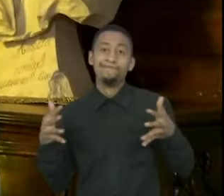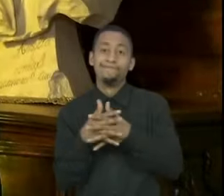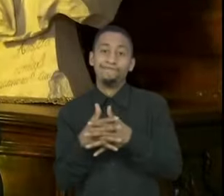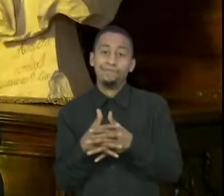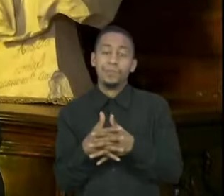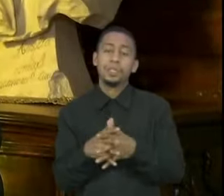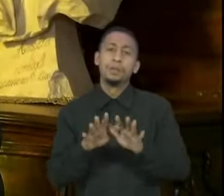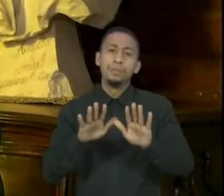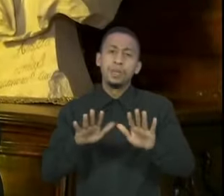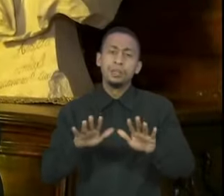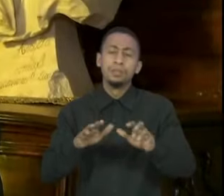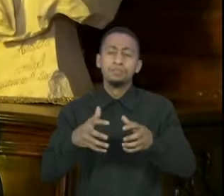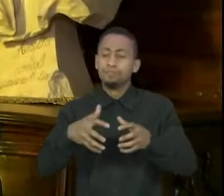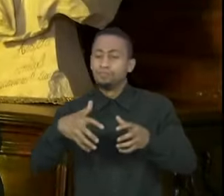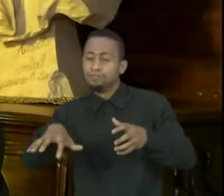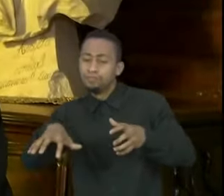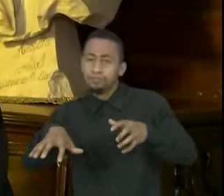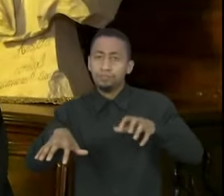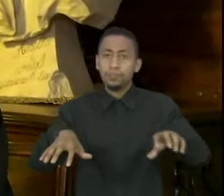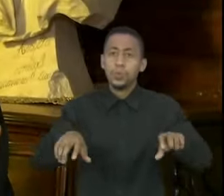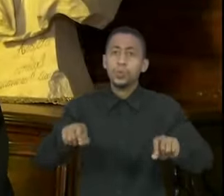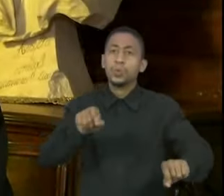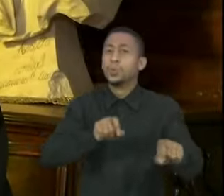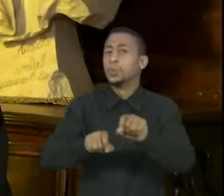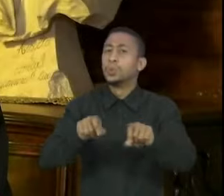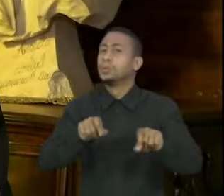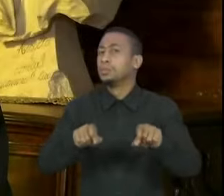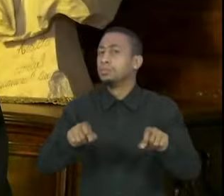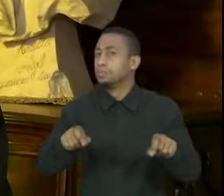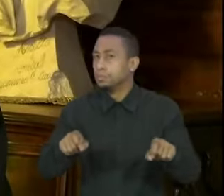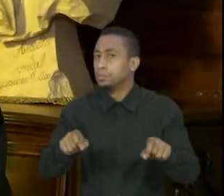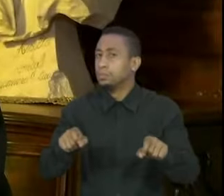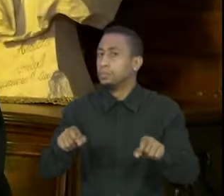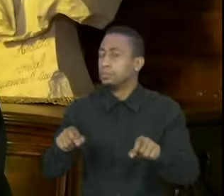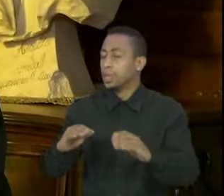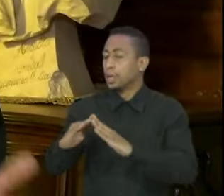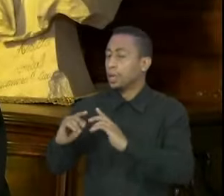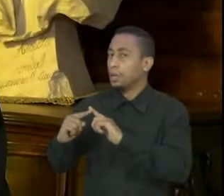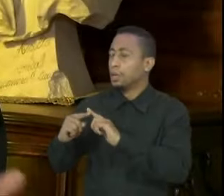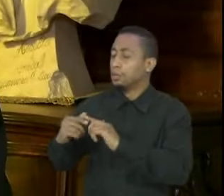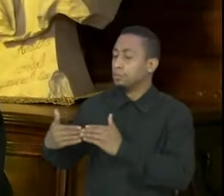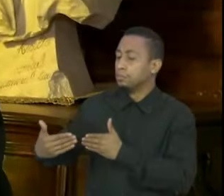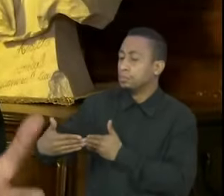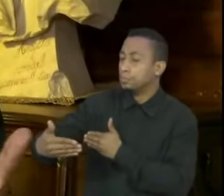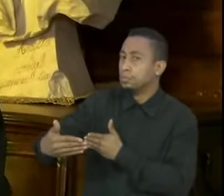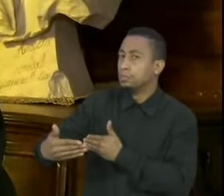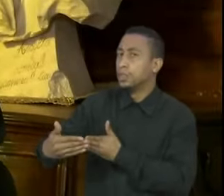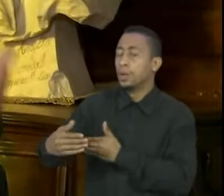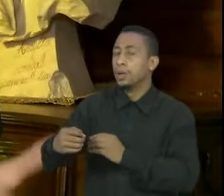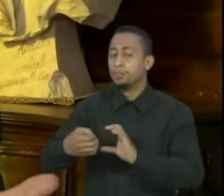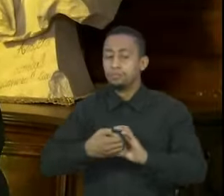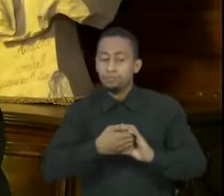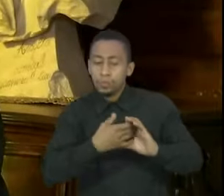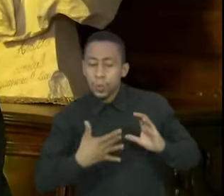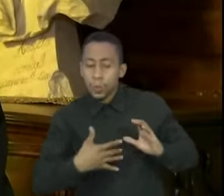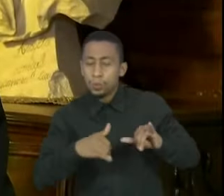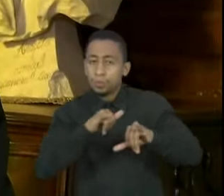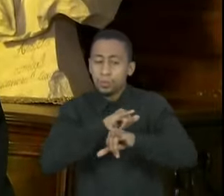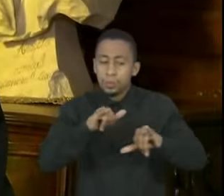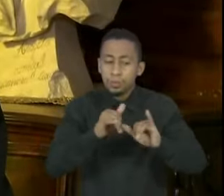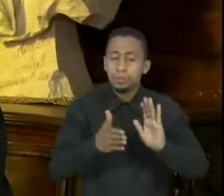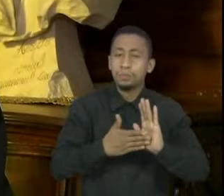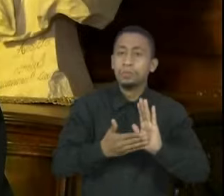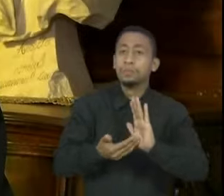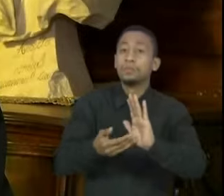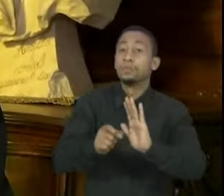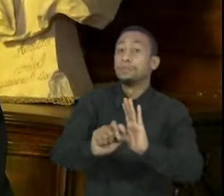distinguir entre o que são as vicissitudes do tempo e o que é aquilo que a igreja tem como conteúdo como anúncio como proposta